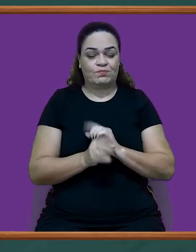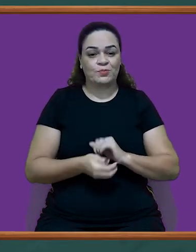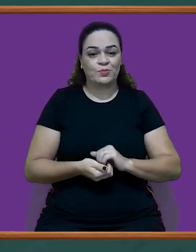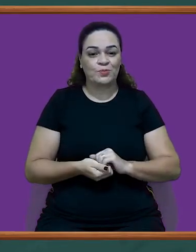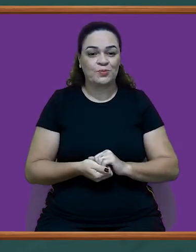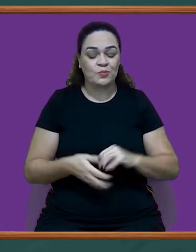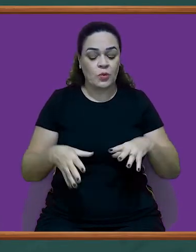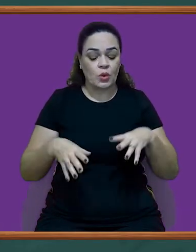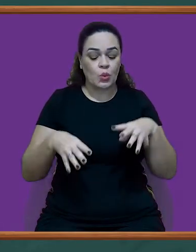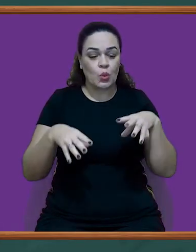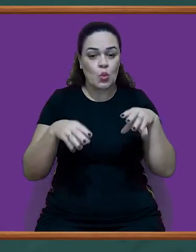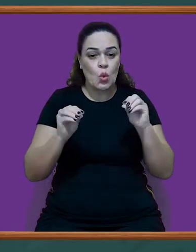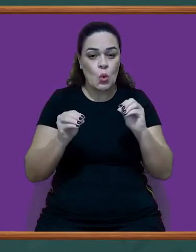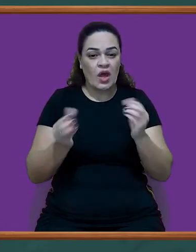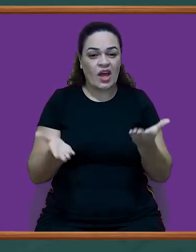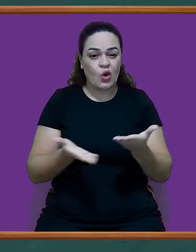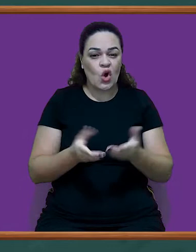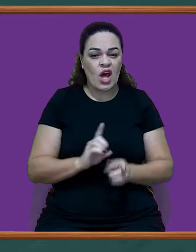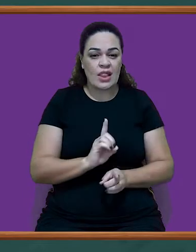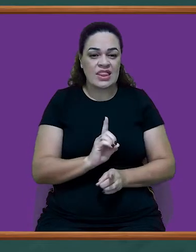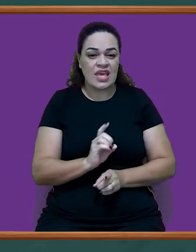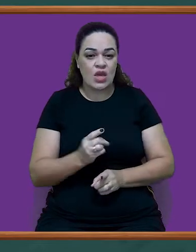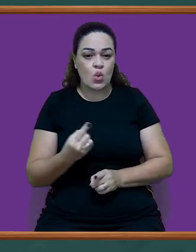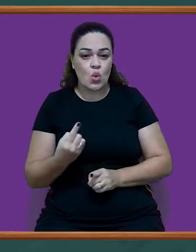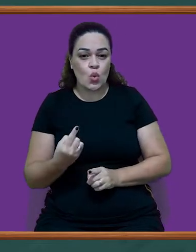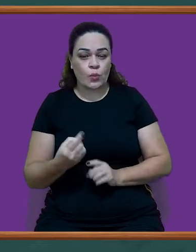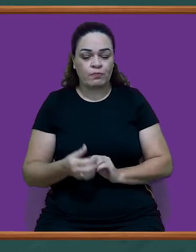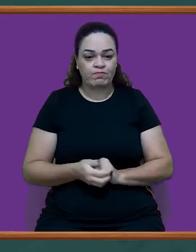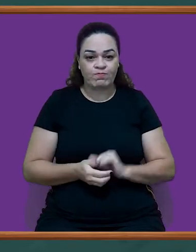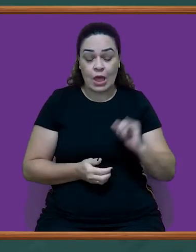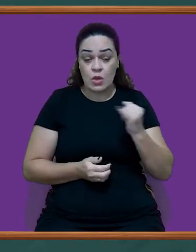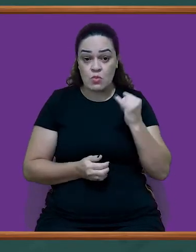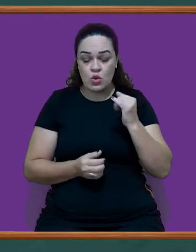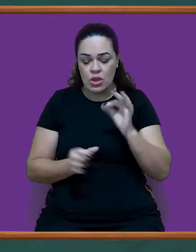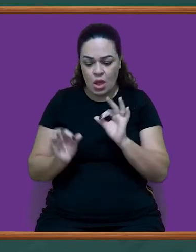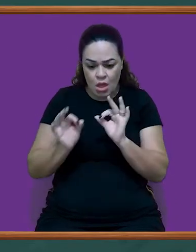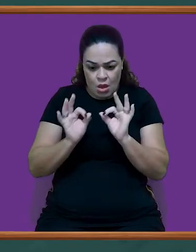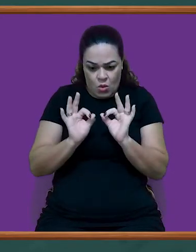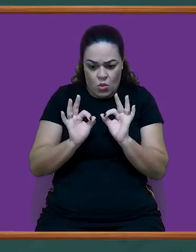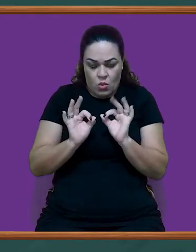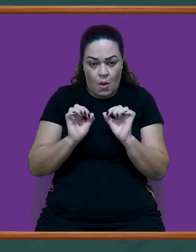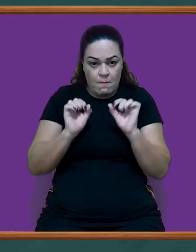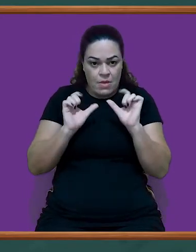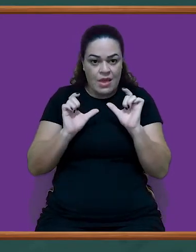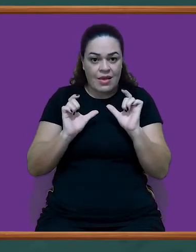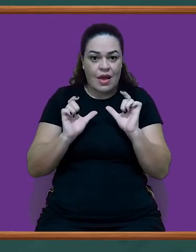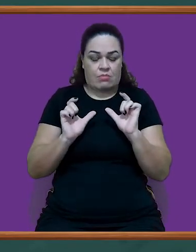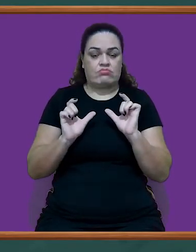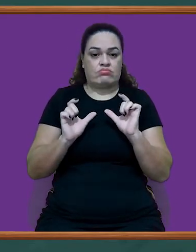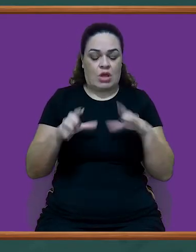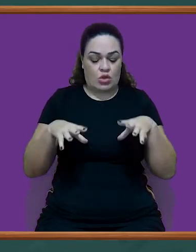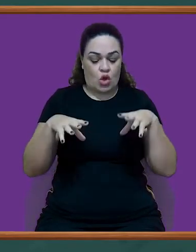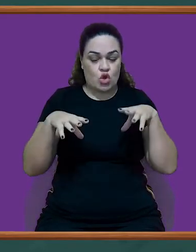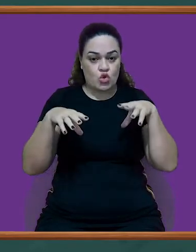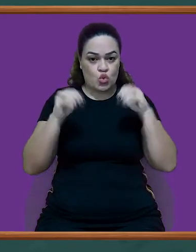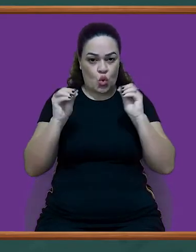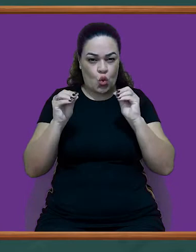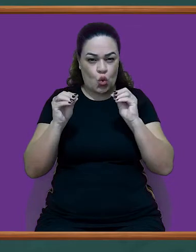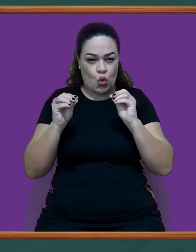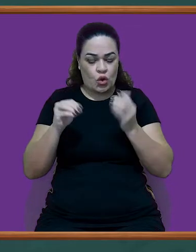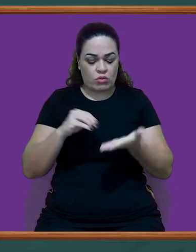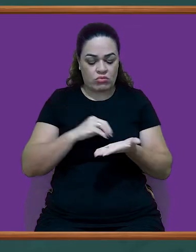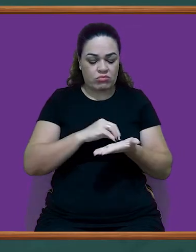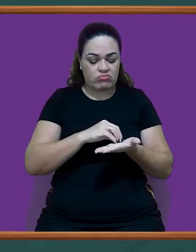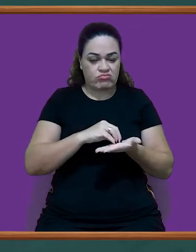agora hein tem um e aqui é importante notar que nesse caso a torre e ela andou mais porque ela